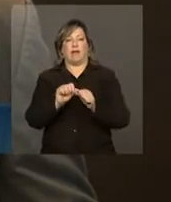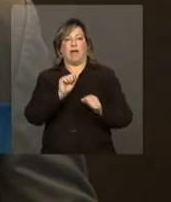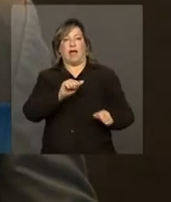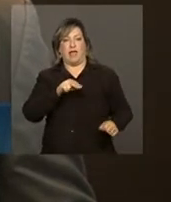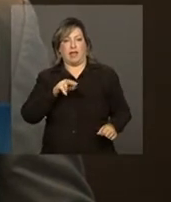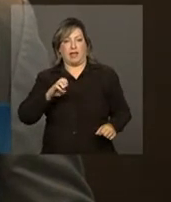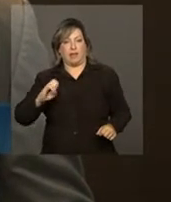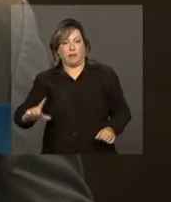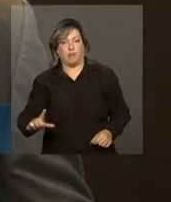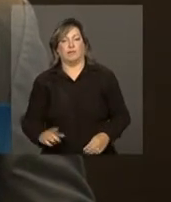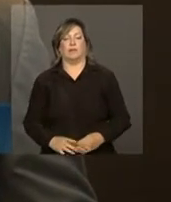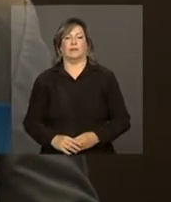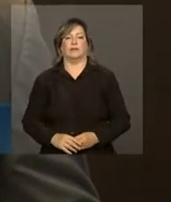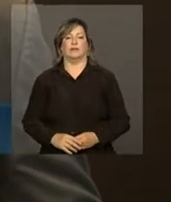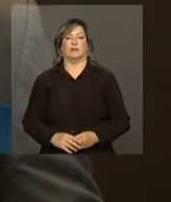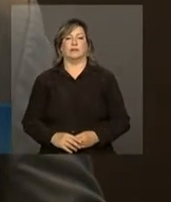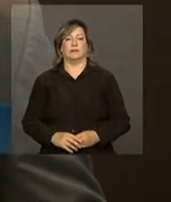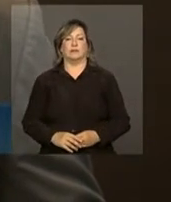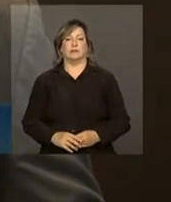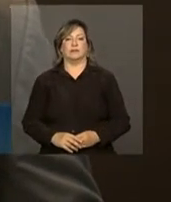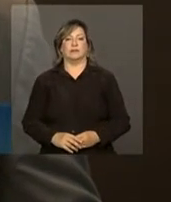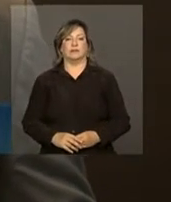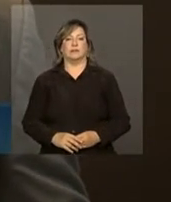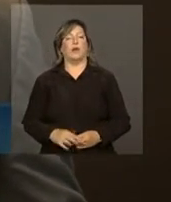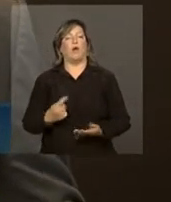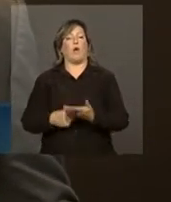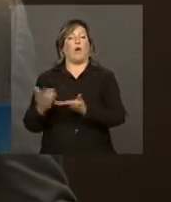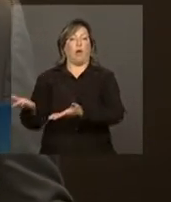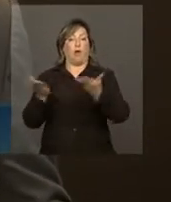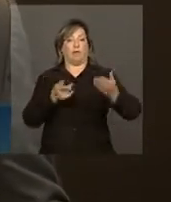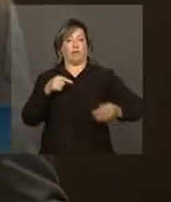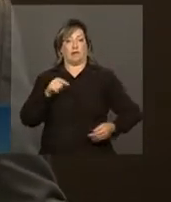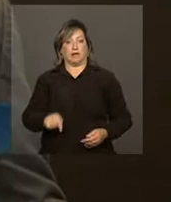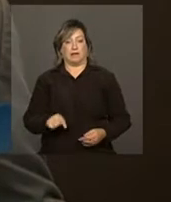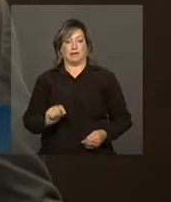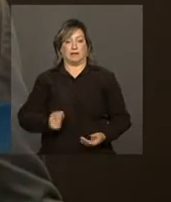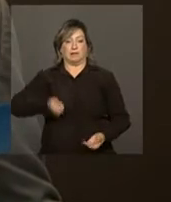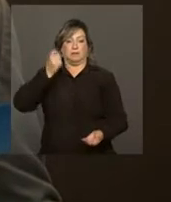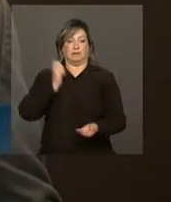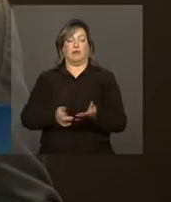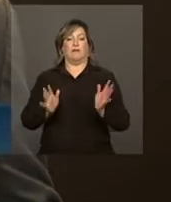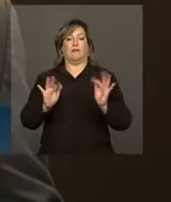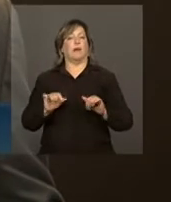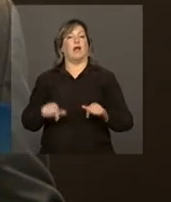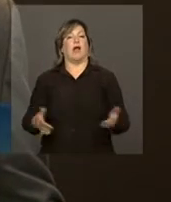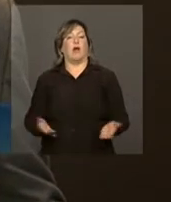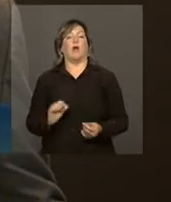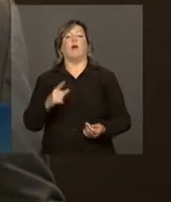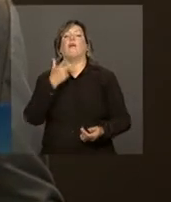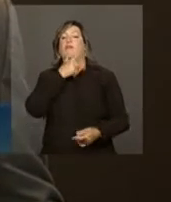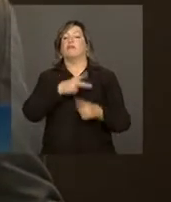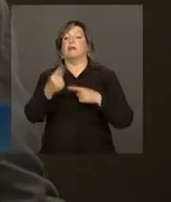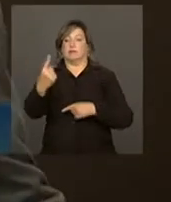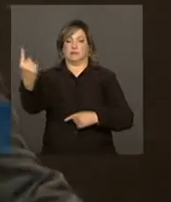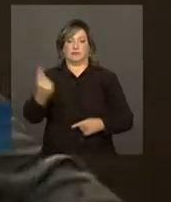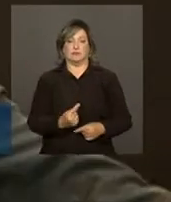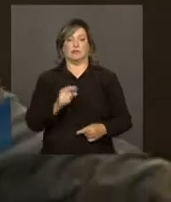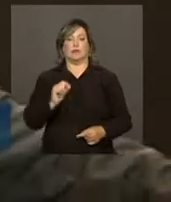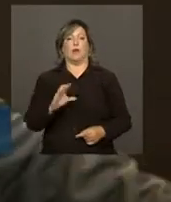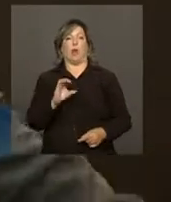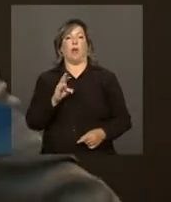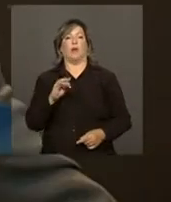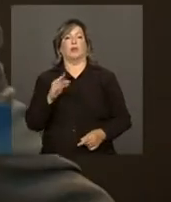Energia Elétrica anelo para bati de martelos vencedores e a corretora que